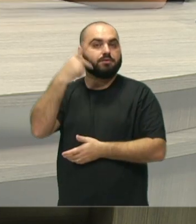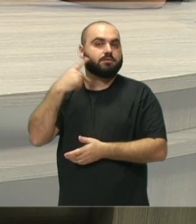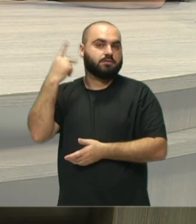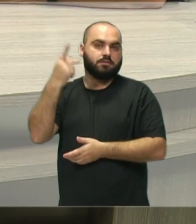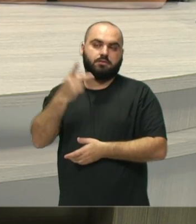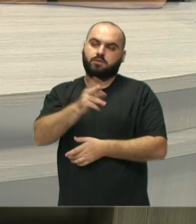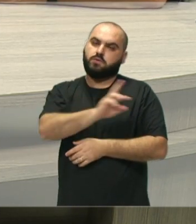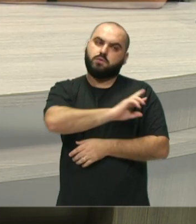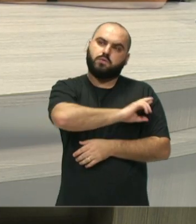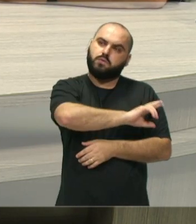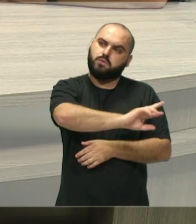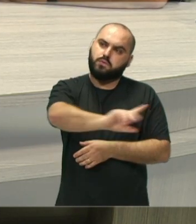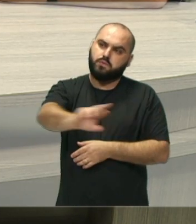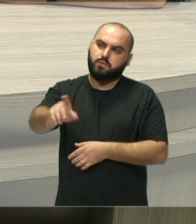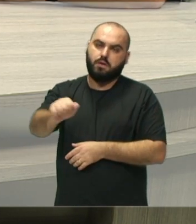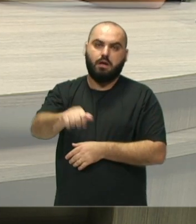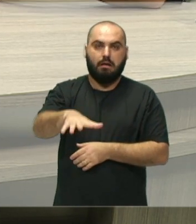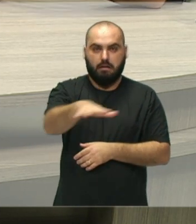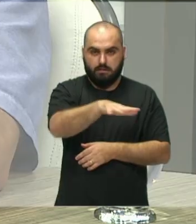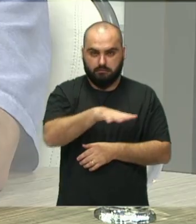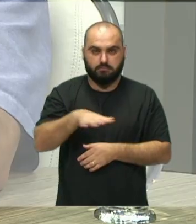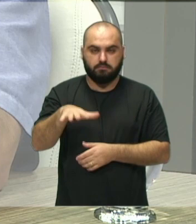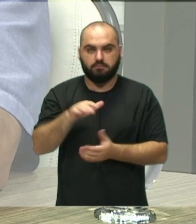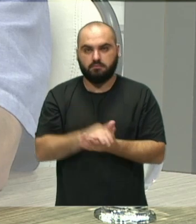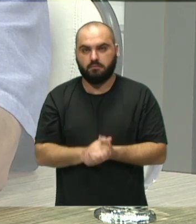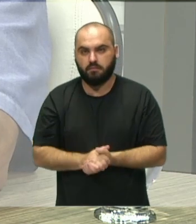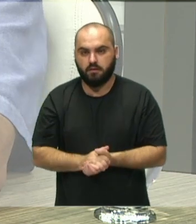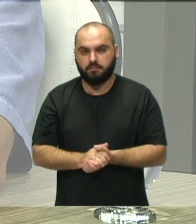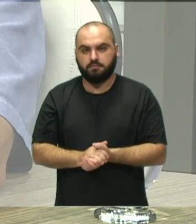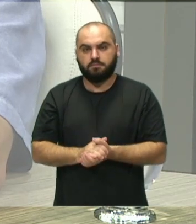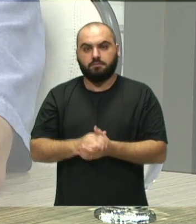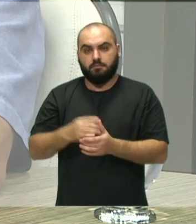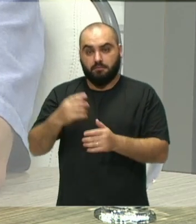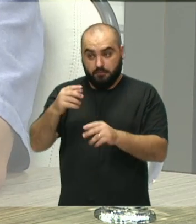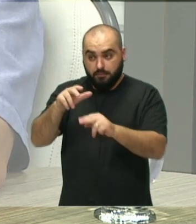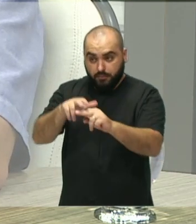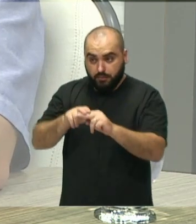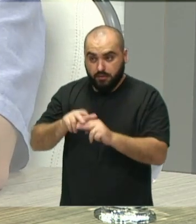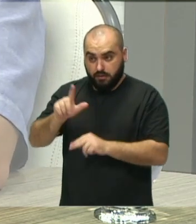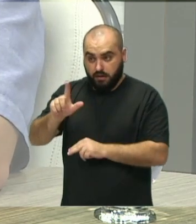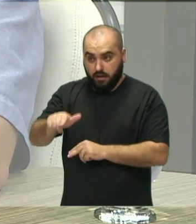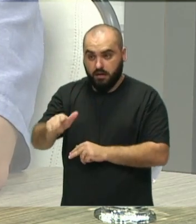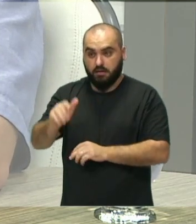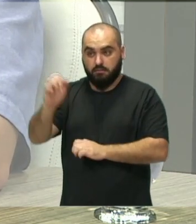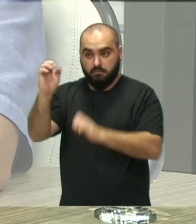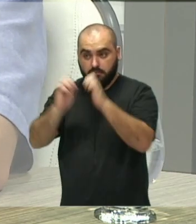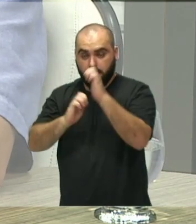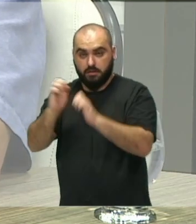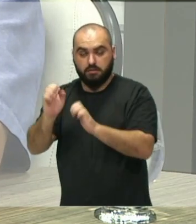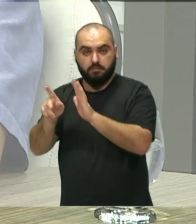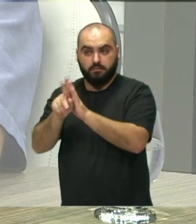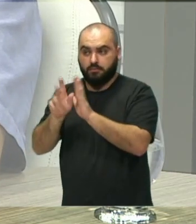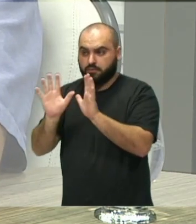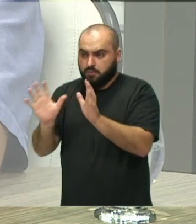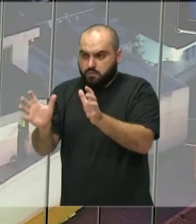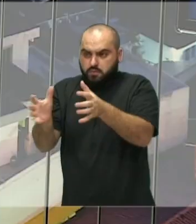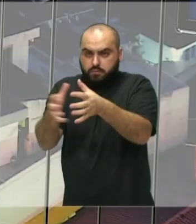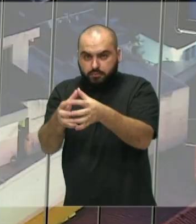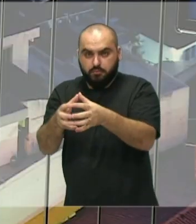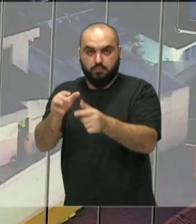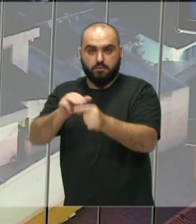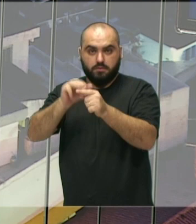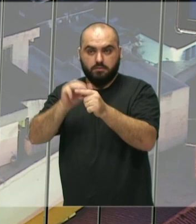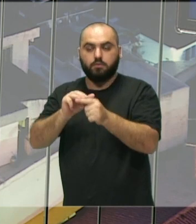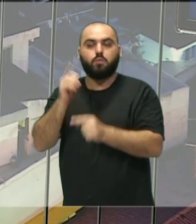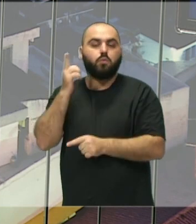mais diversos setores, né? E por sermos um braço público dos municípios, temos a legitimidade para